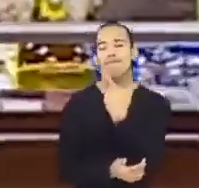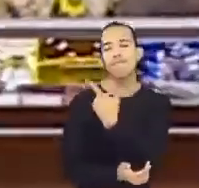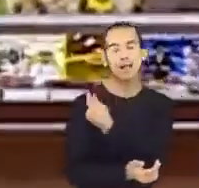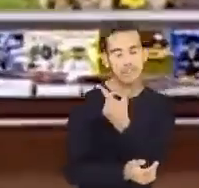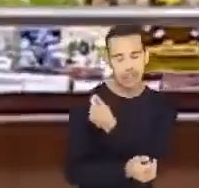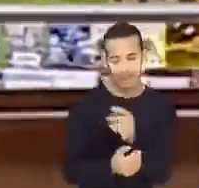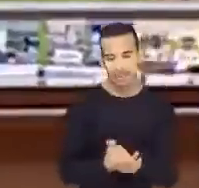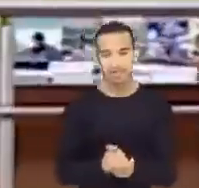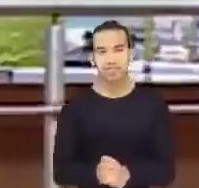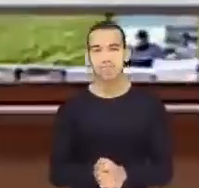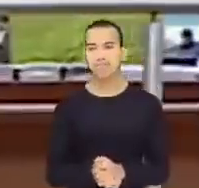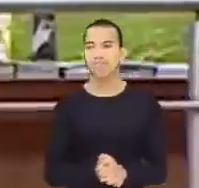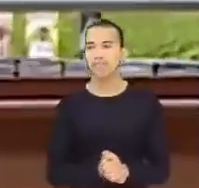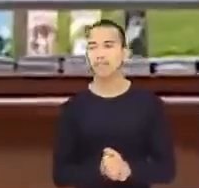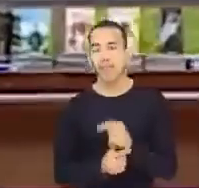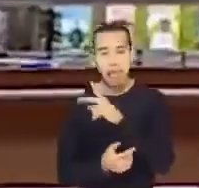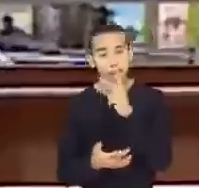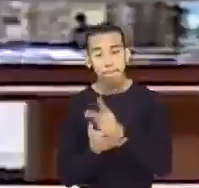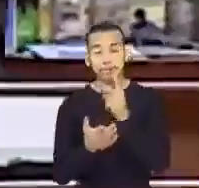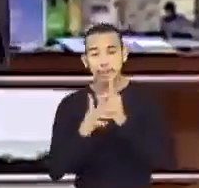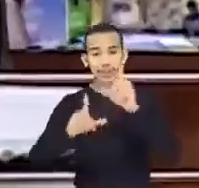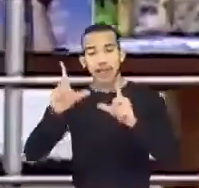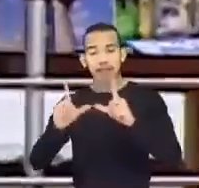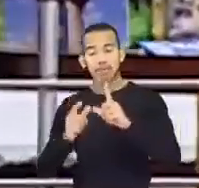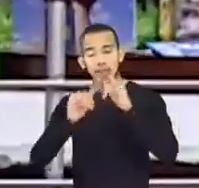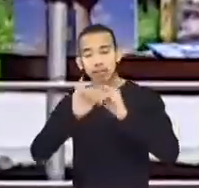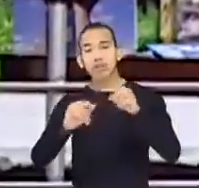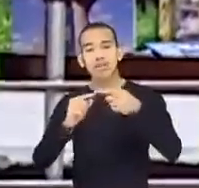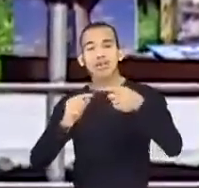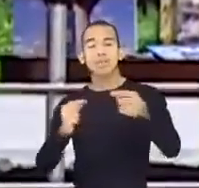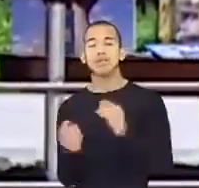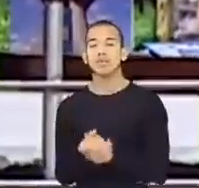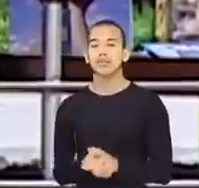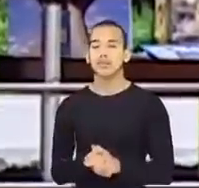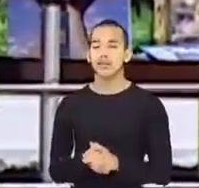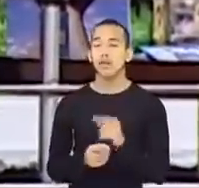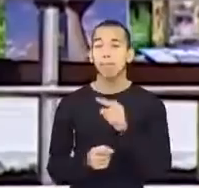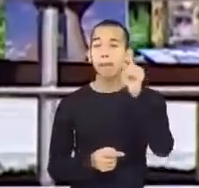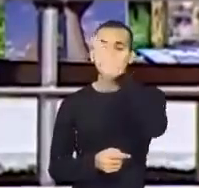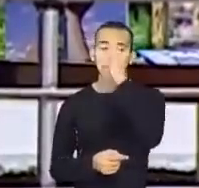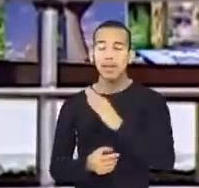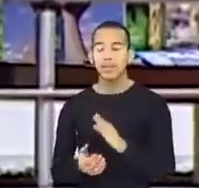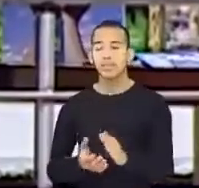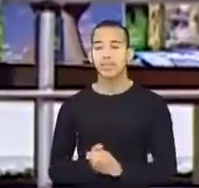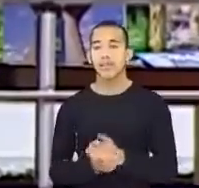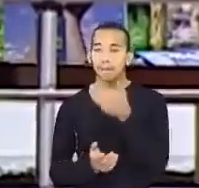televisão. Aí essa mesma televisão noticiou essa semana que o Brasil,